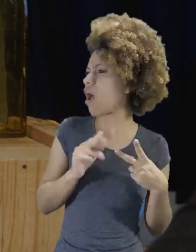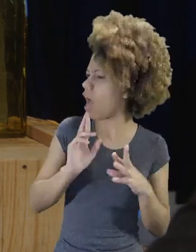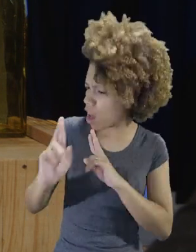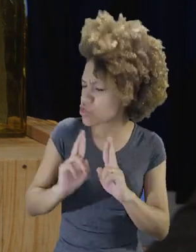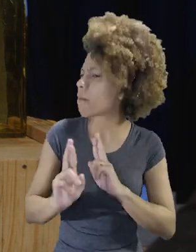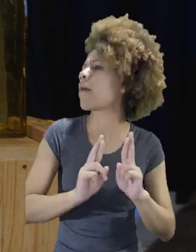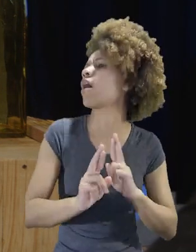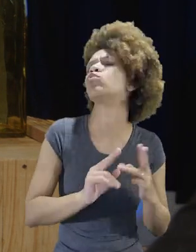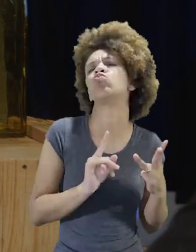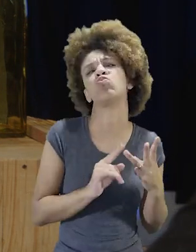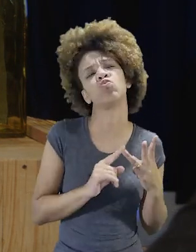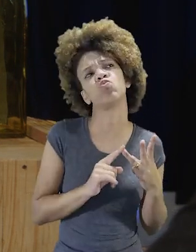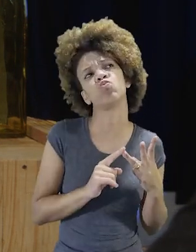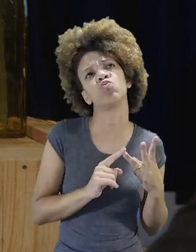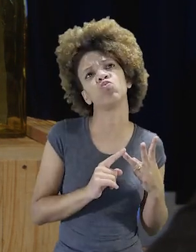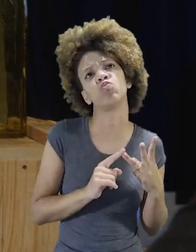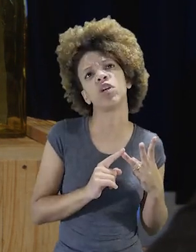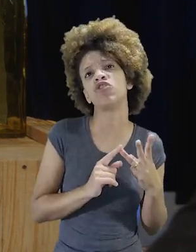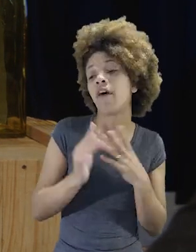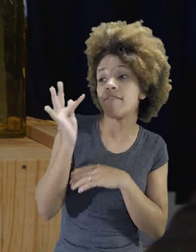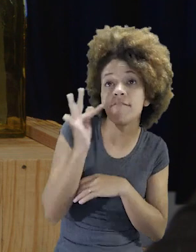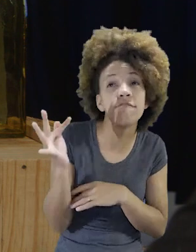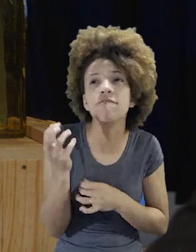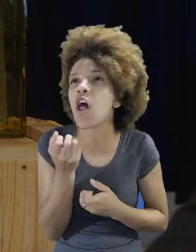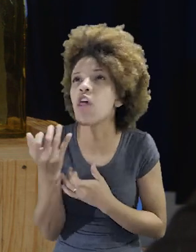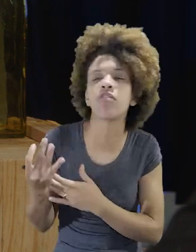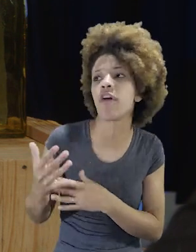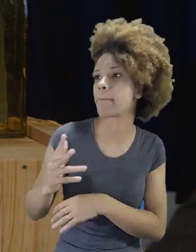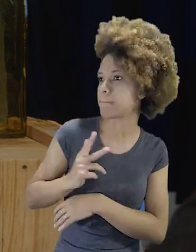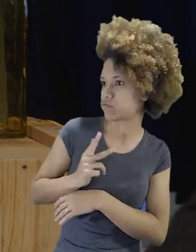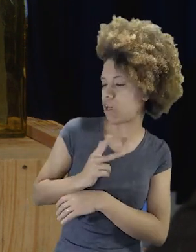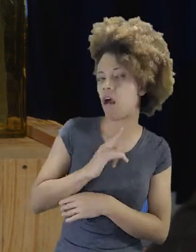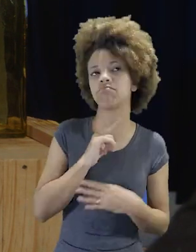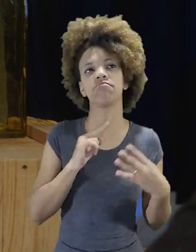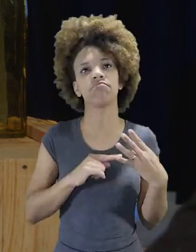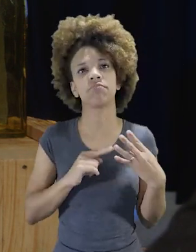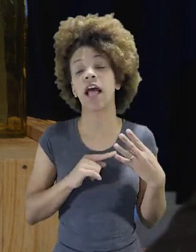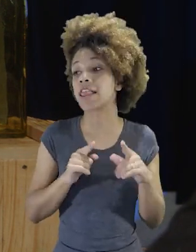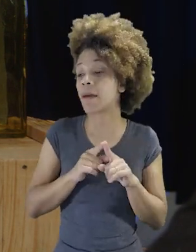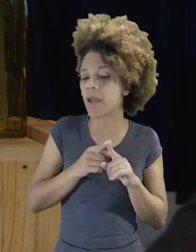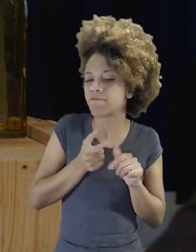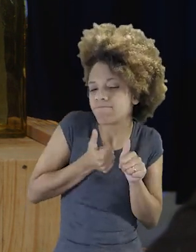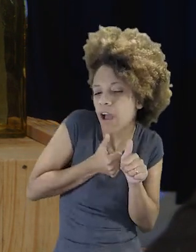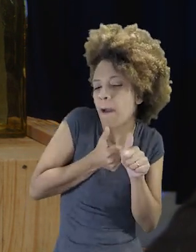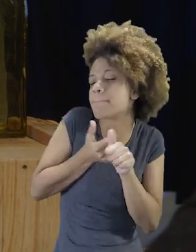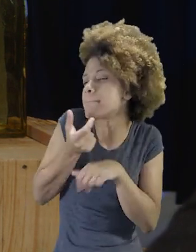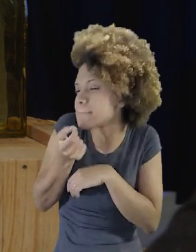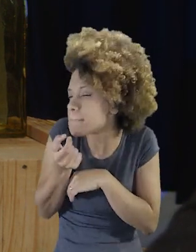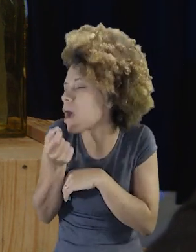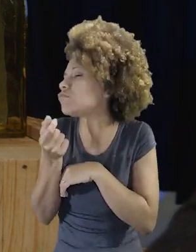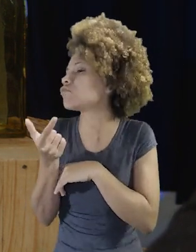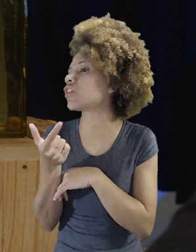filosofias dele pessoais tinha um pouquinho mais de aproximação de Cultura pop tá ligado